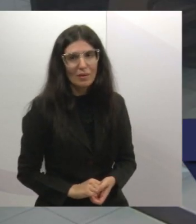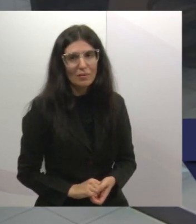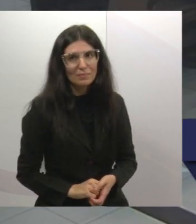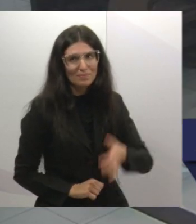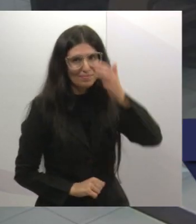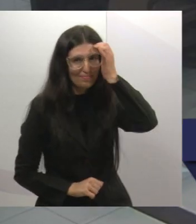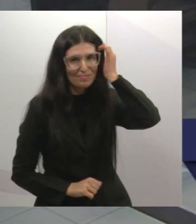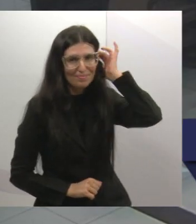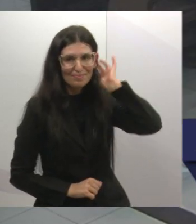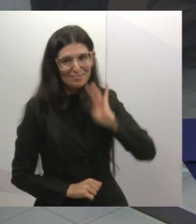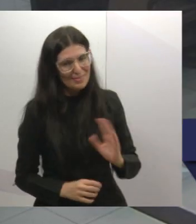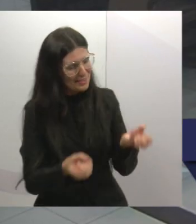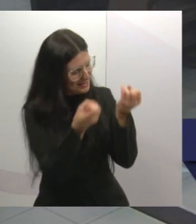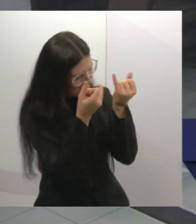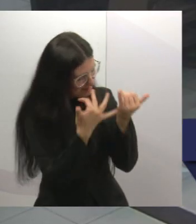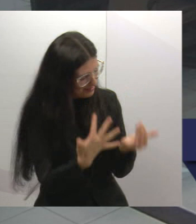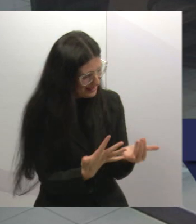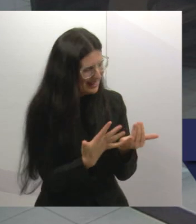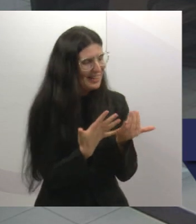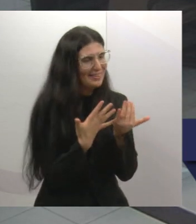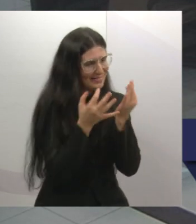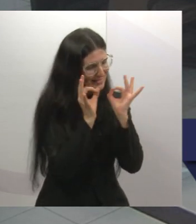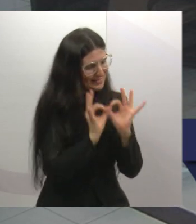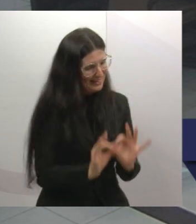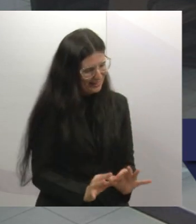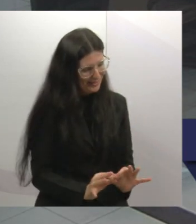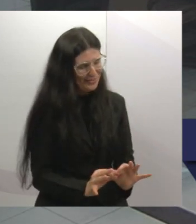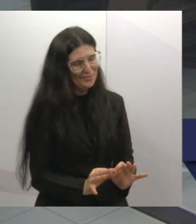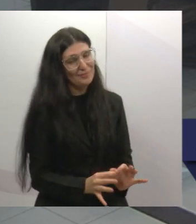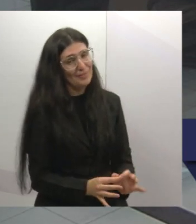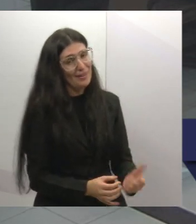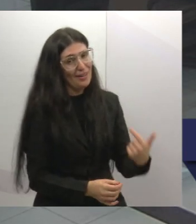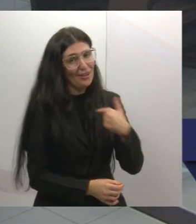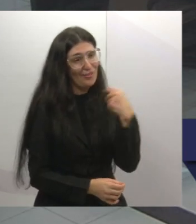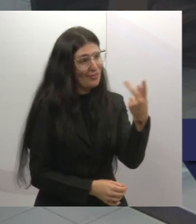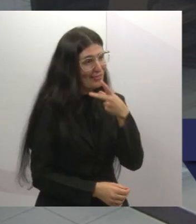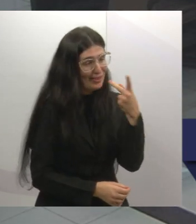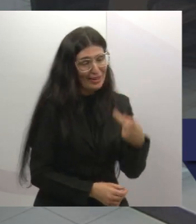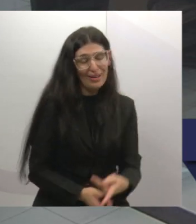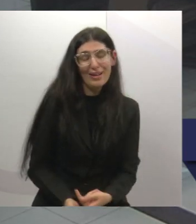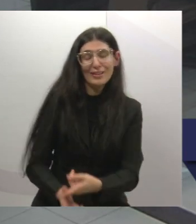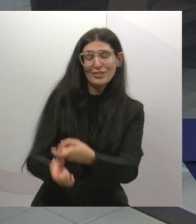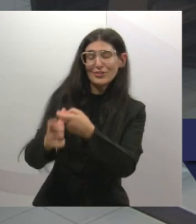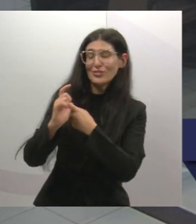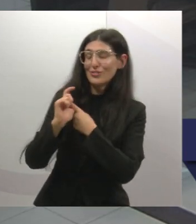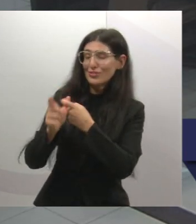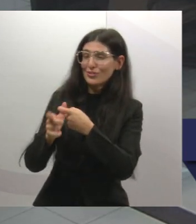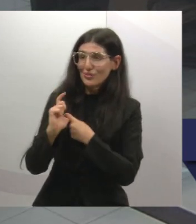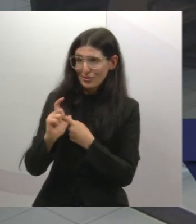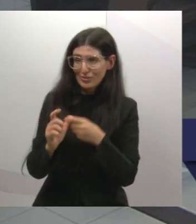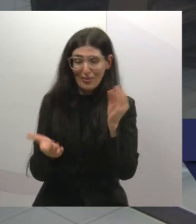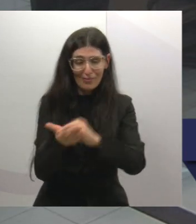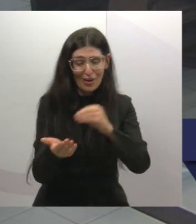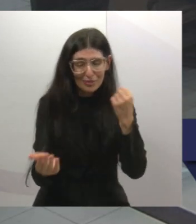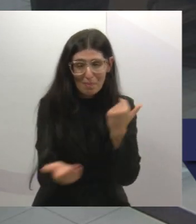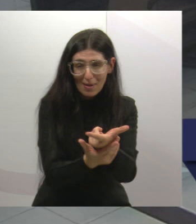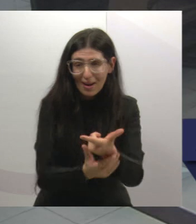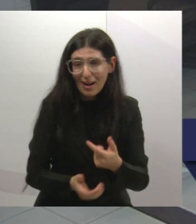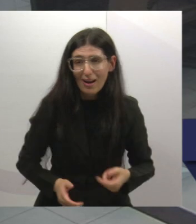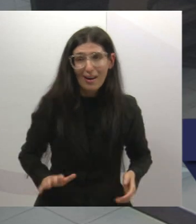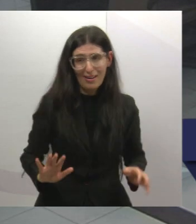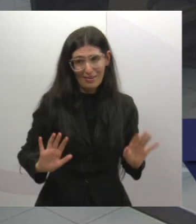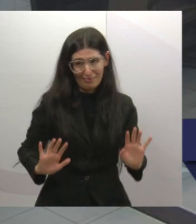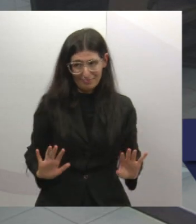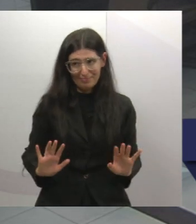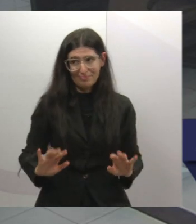isso daí. Nesse quadro que eu falei sobre a dívida do município. Quando você fala dívida, você